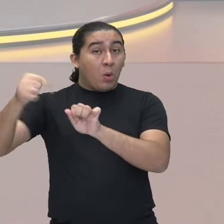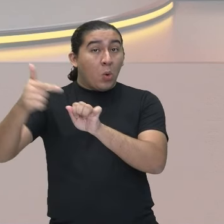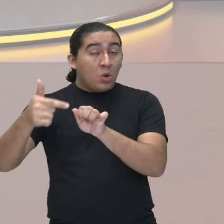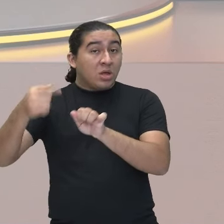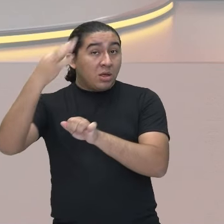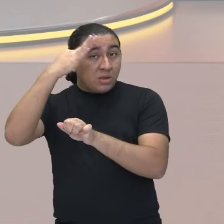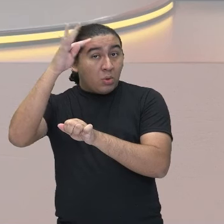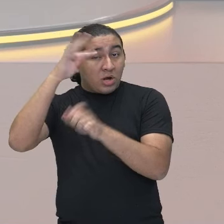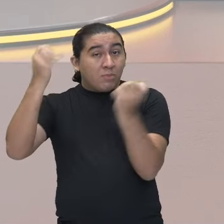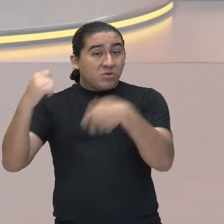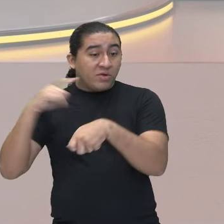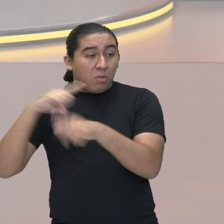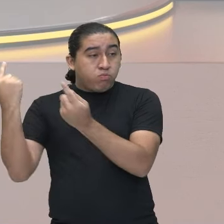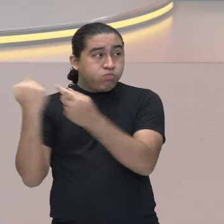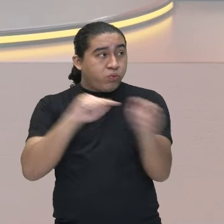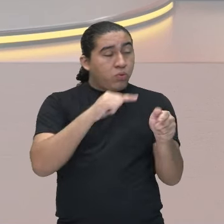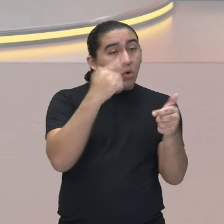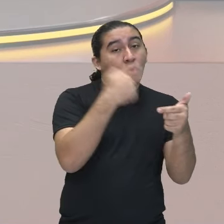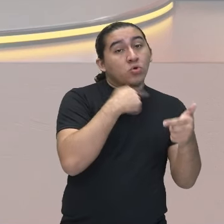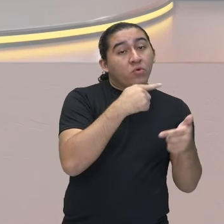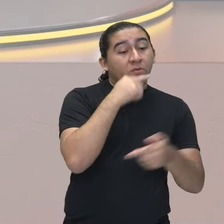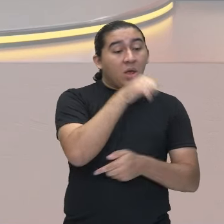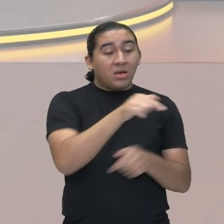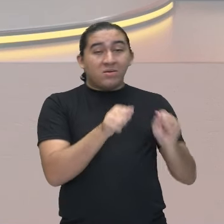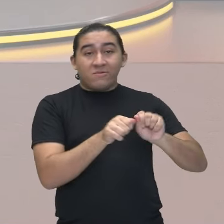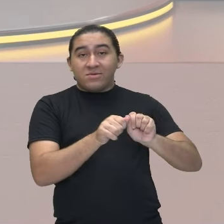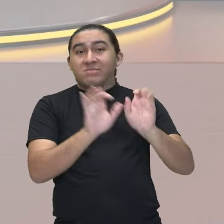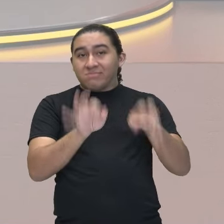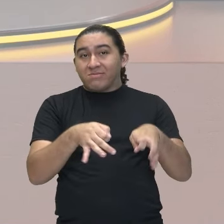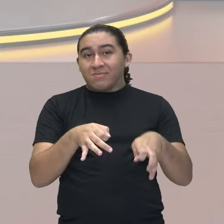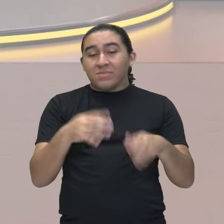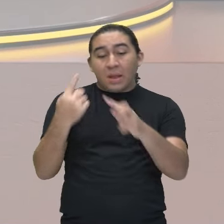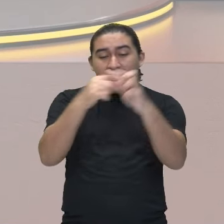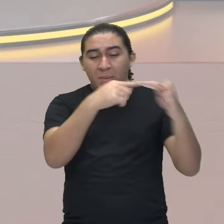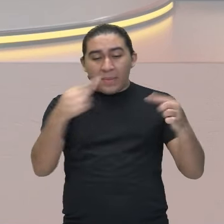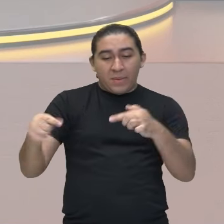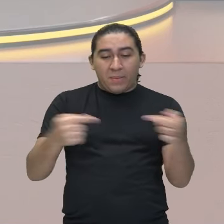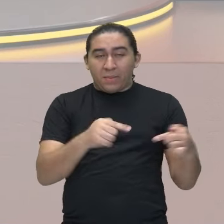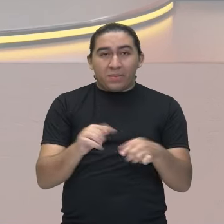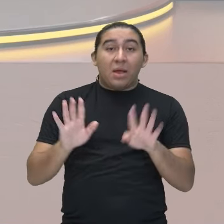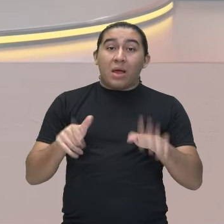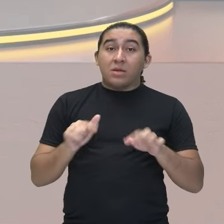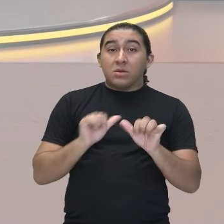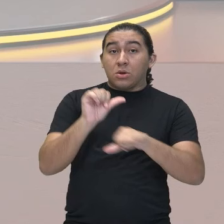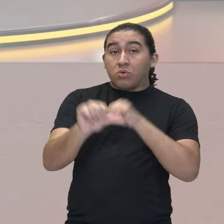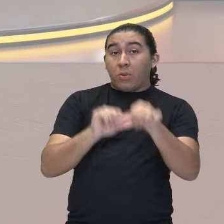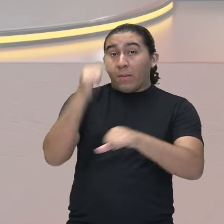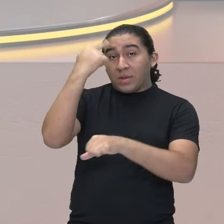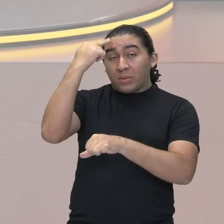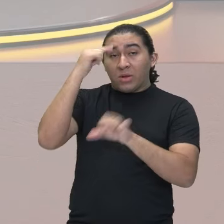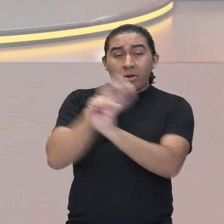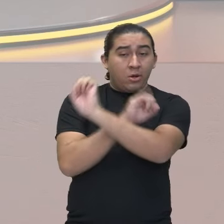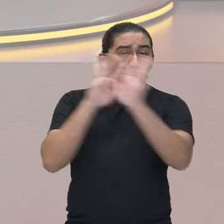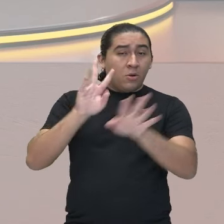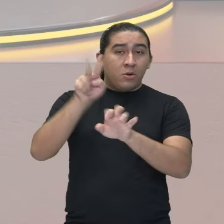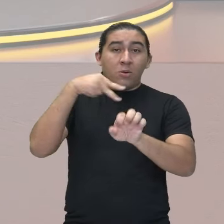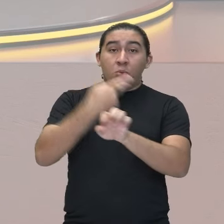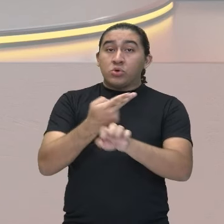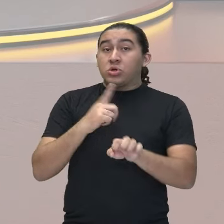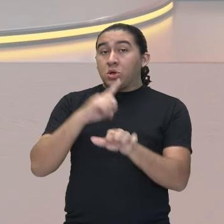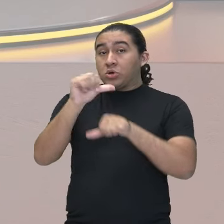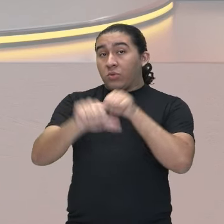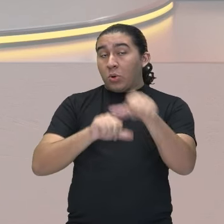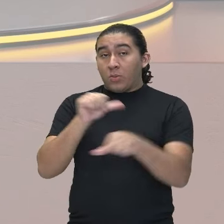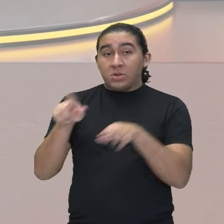pode questionar aquela primeira que eu fiz. Olha só que bacana, né? E isso vai transformando o pensamento e, logicamente, transformando